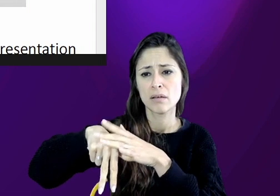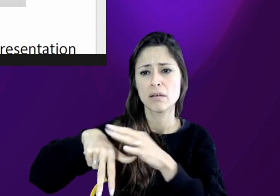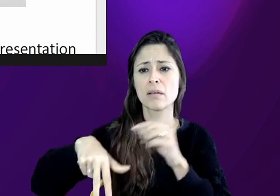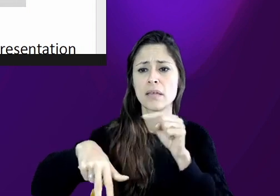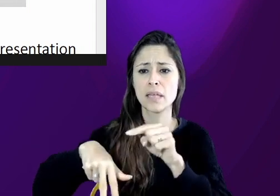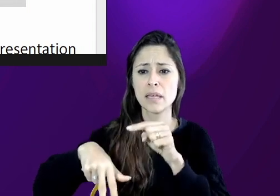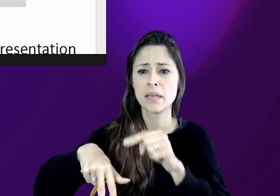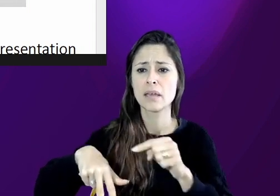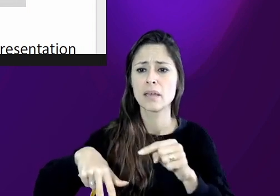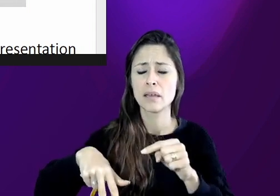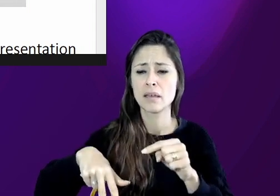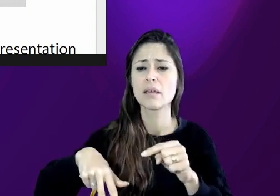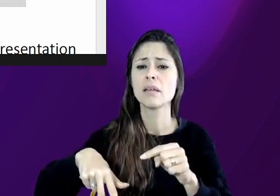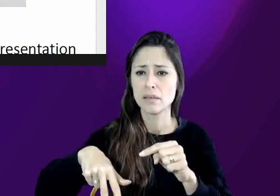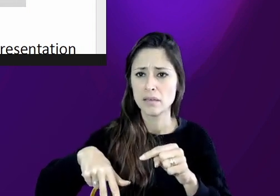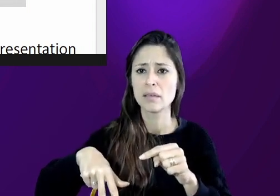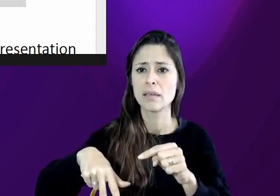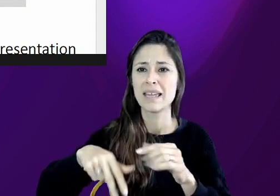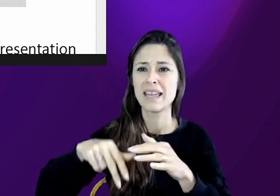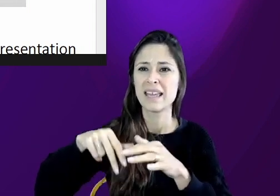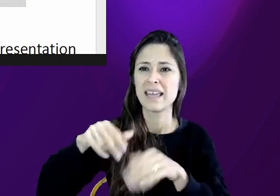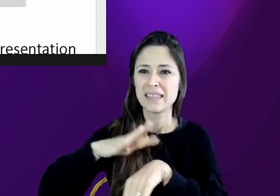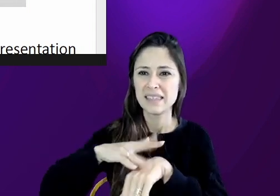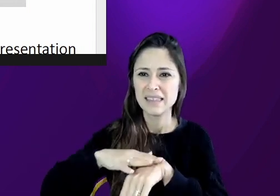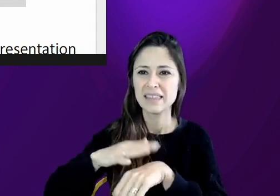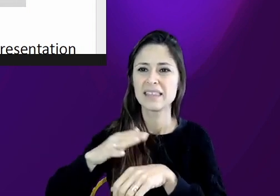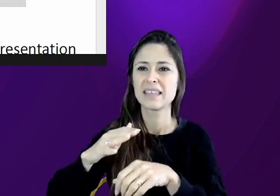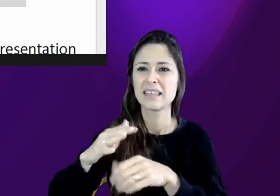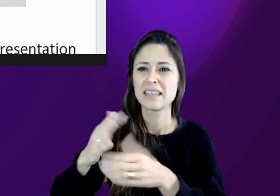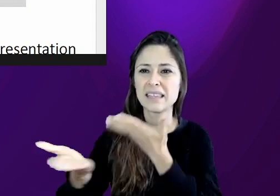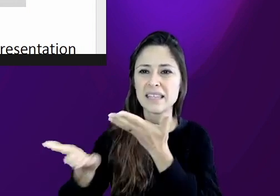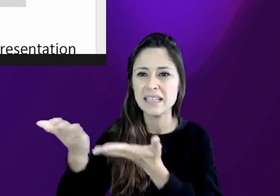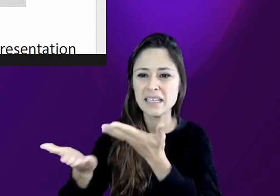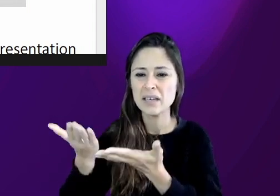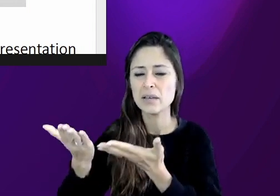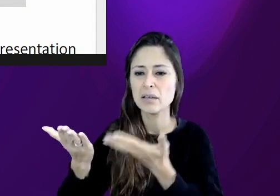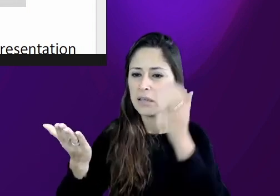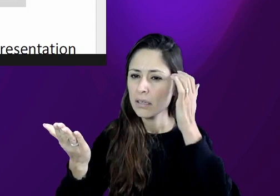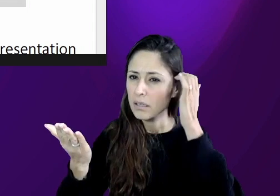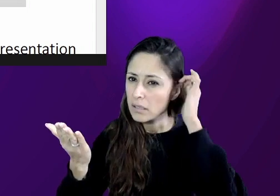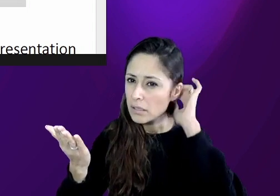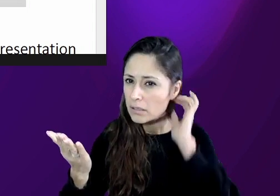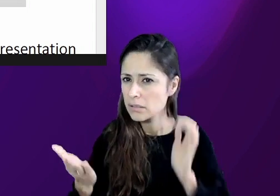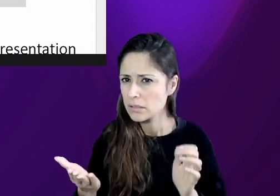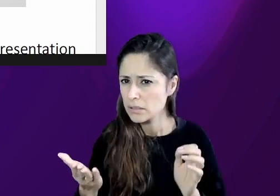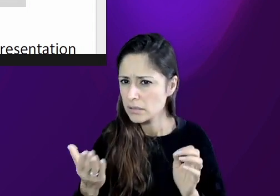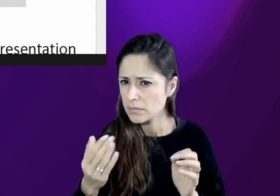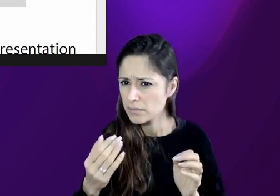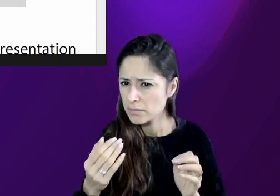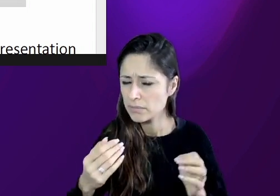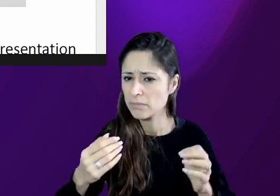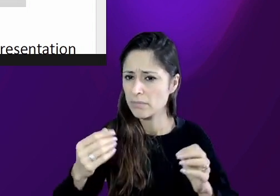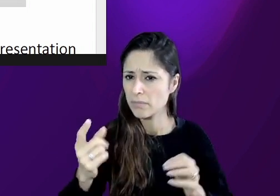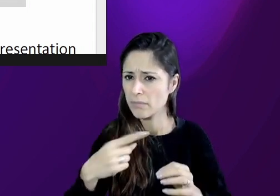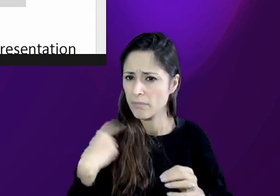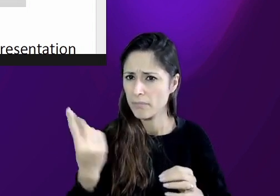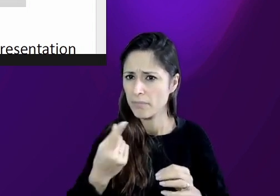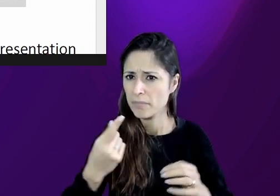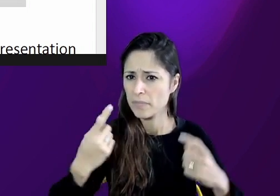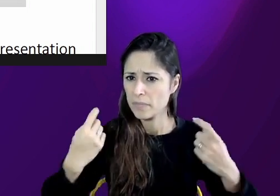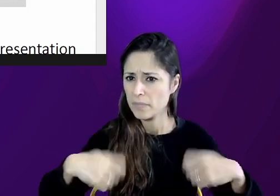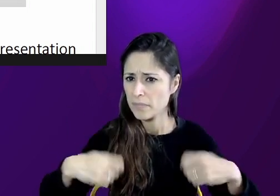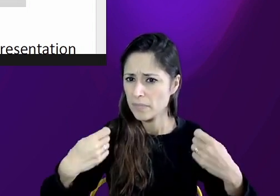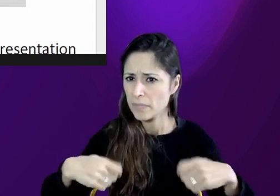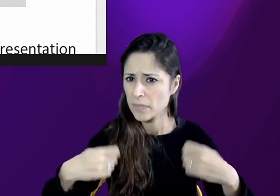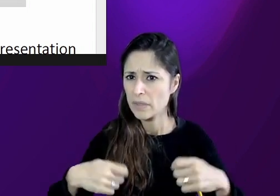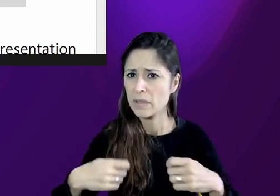é o seu tratamento adjuvante posterior, ele já ia mal de qualquer jeito. Então, você, na verdade, vai estar poupando ele